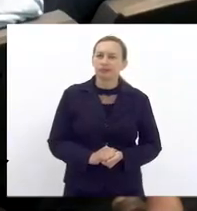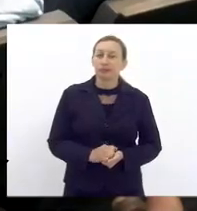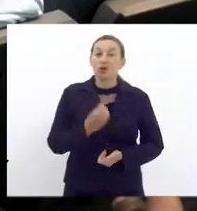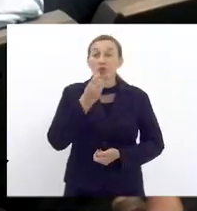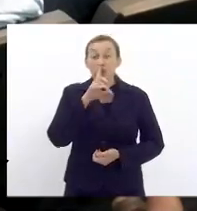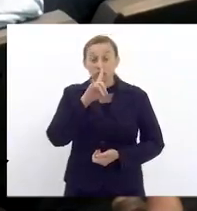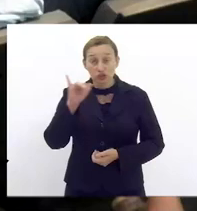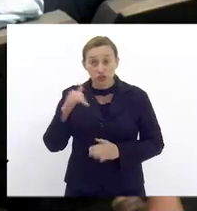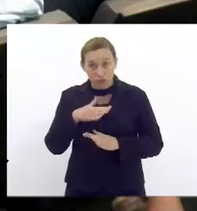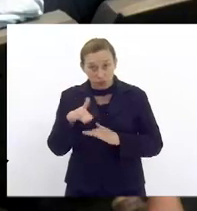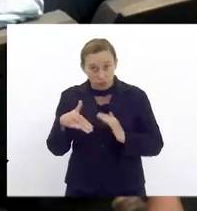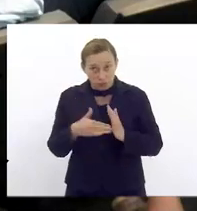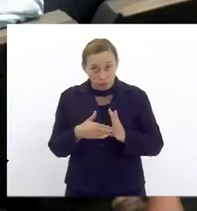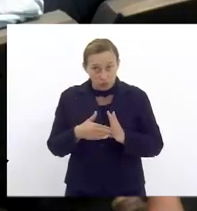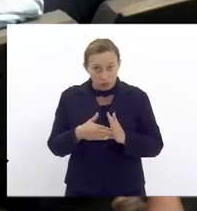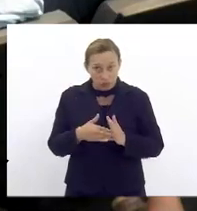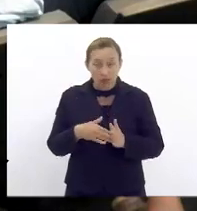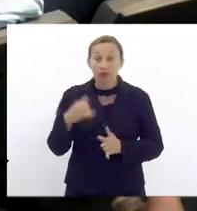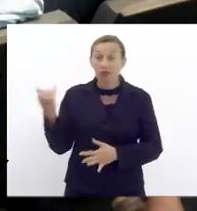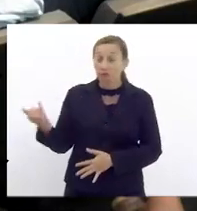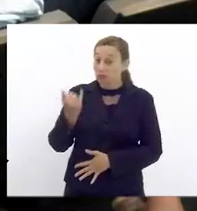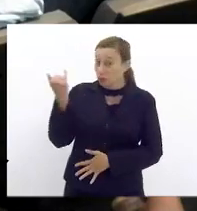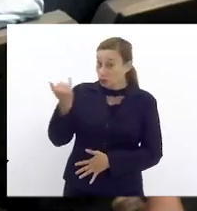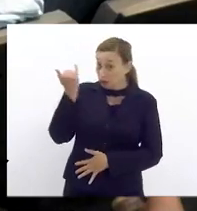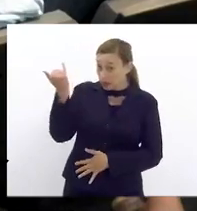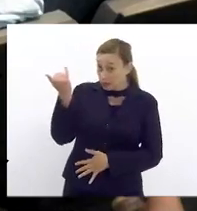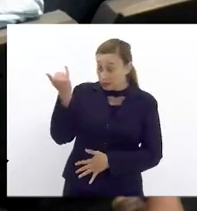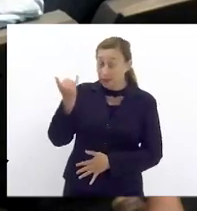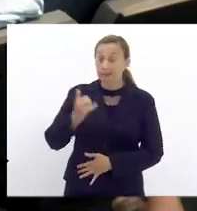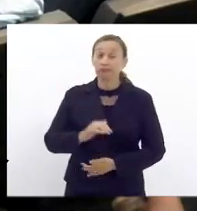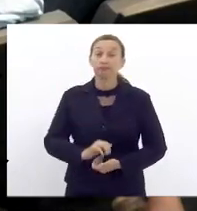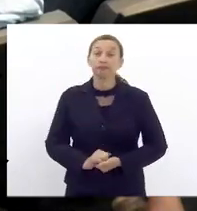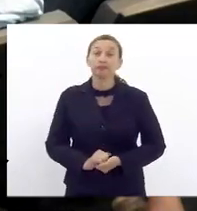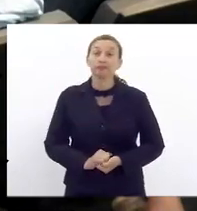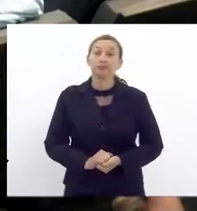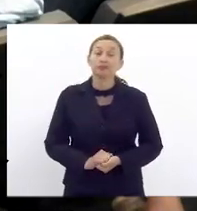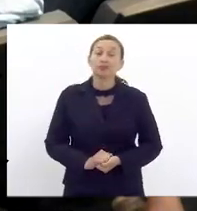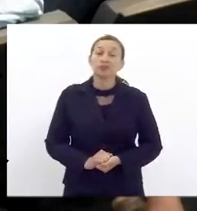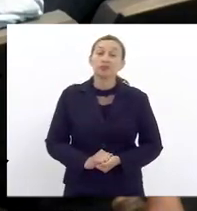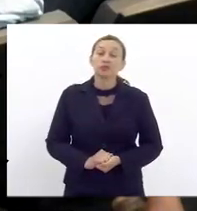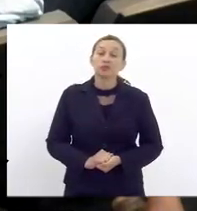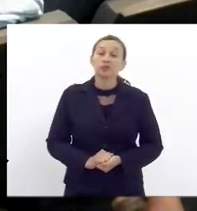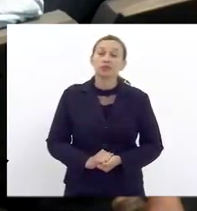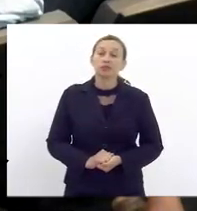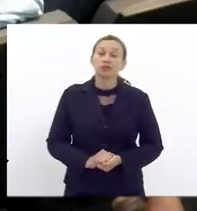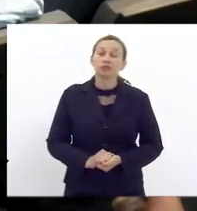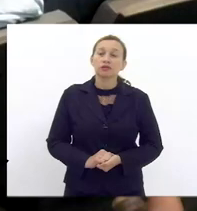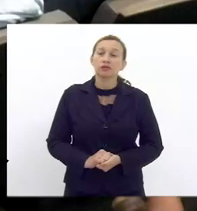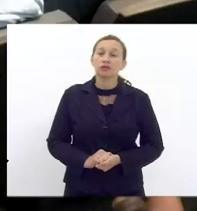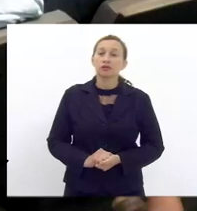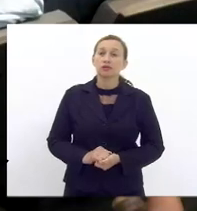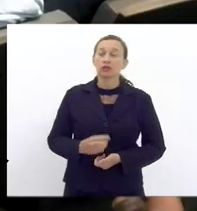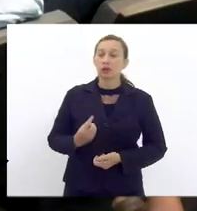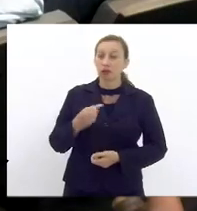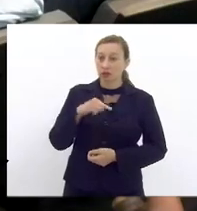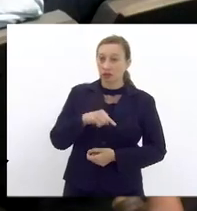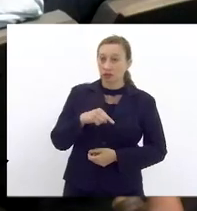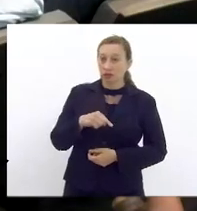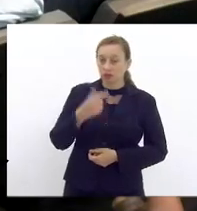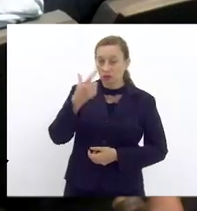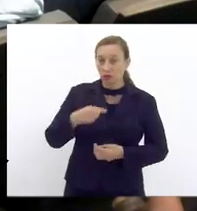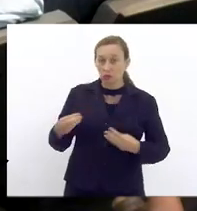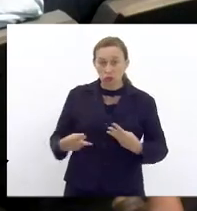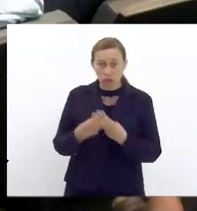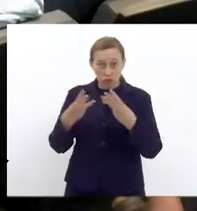Bom dia a todos é de suma importância é estou aqui enquanto judia coordenadora